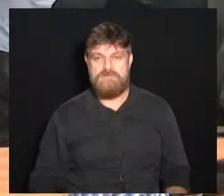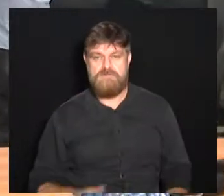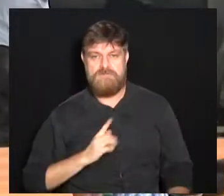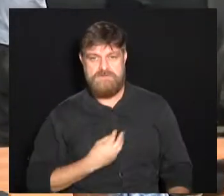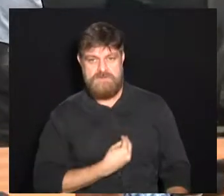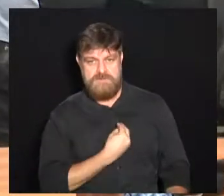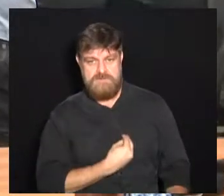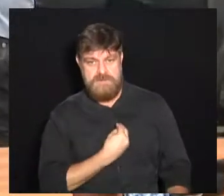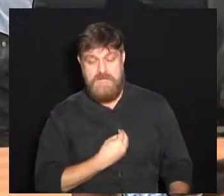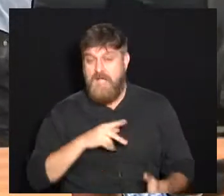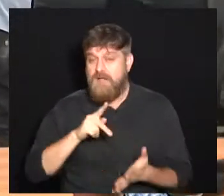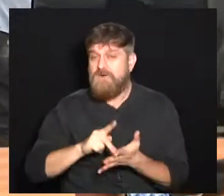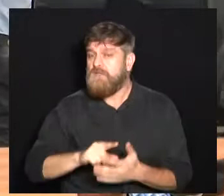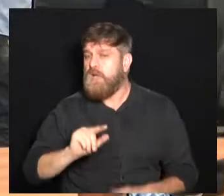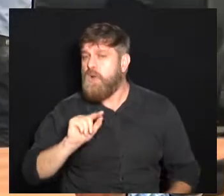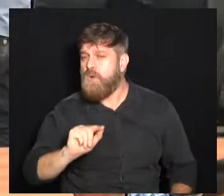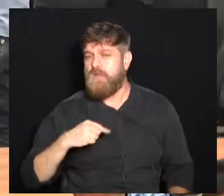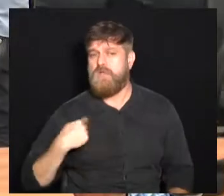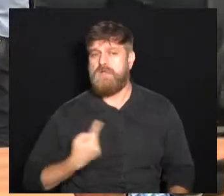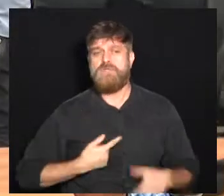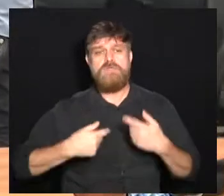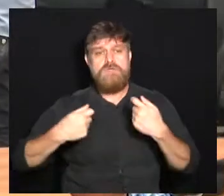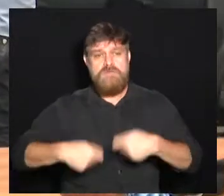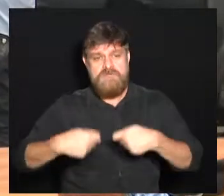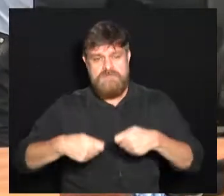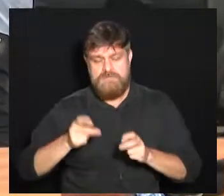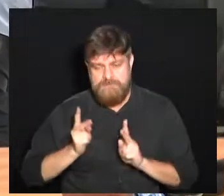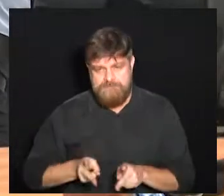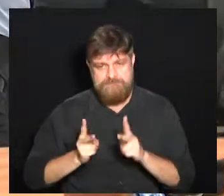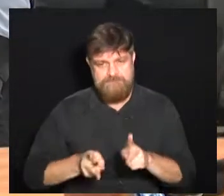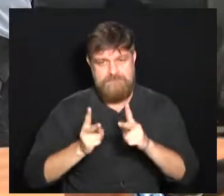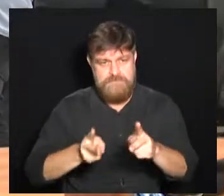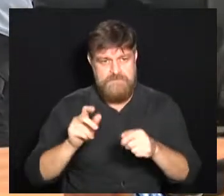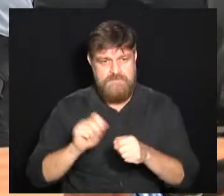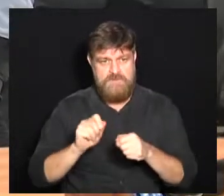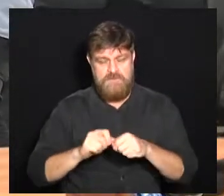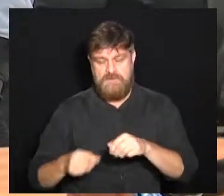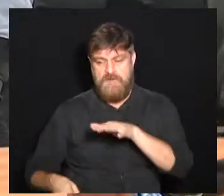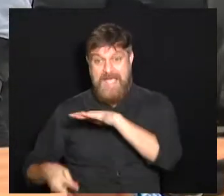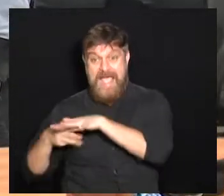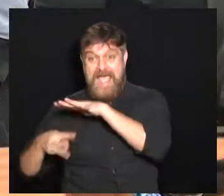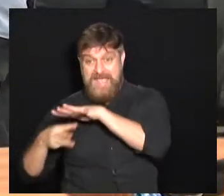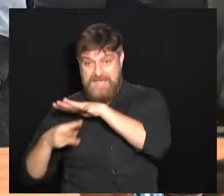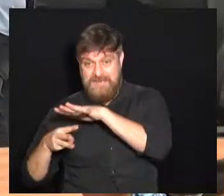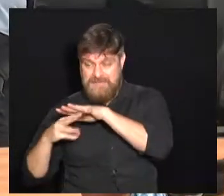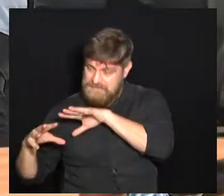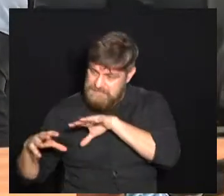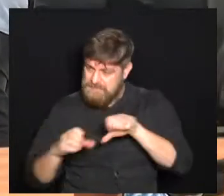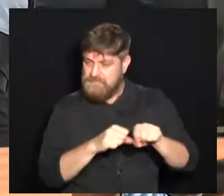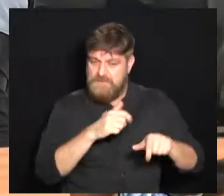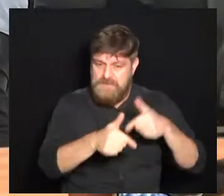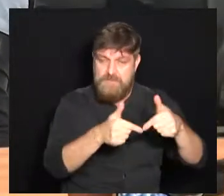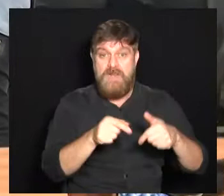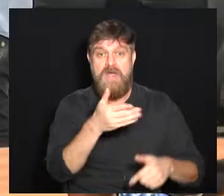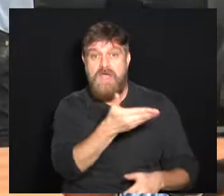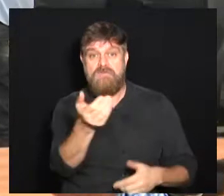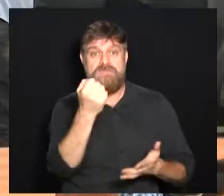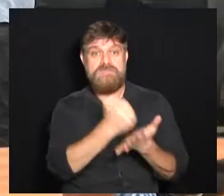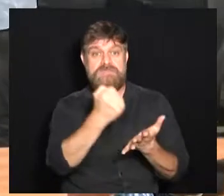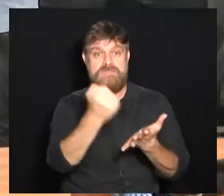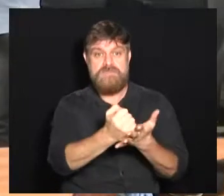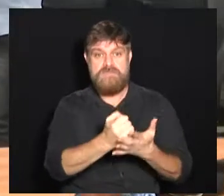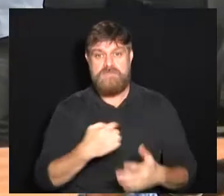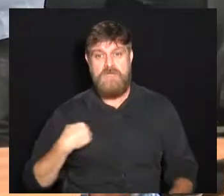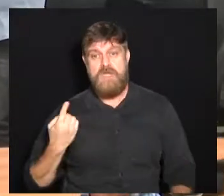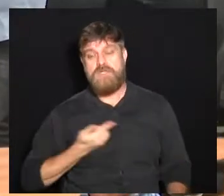que a verdade é essa. Nós precisamos continuar fazendo com que as OS possam trabalhar e vocês possam ser contratadas e